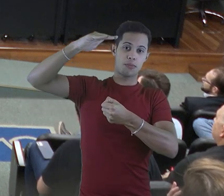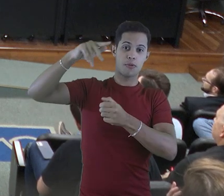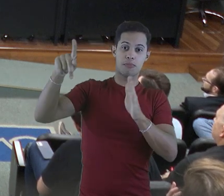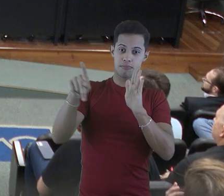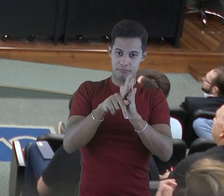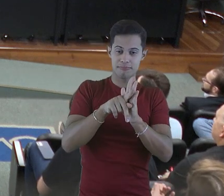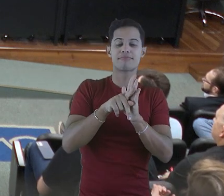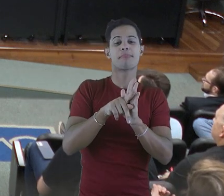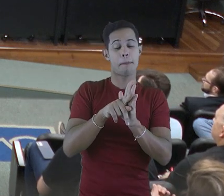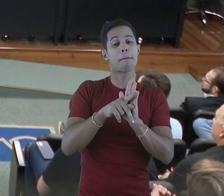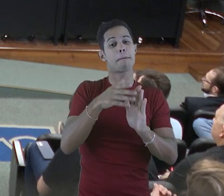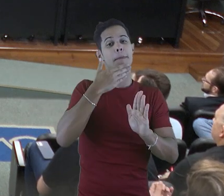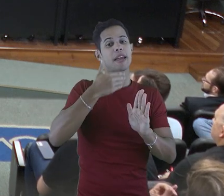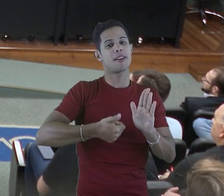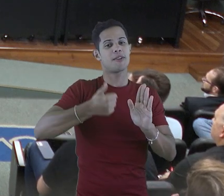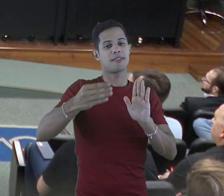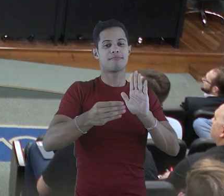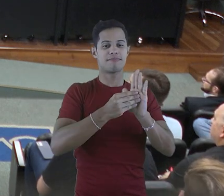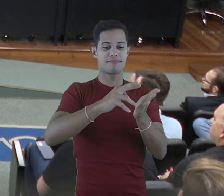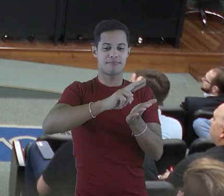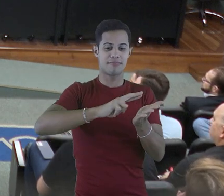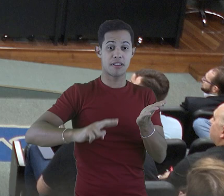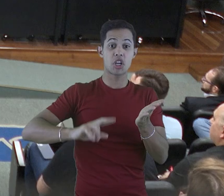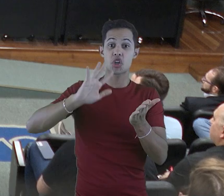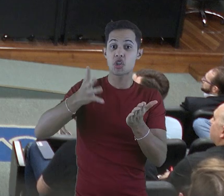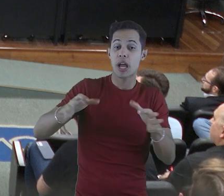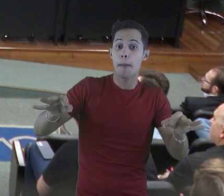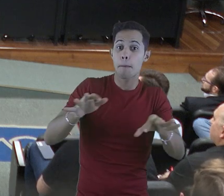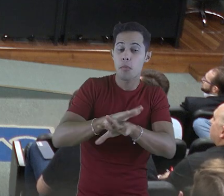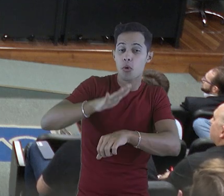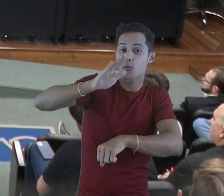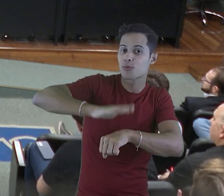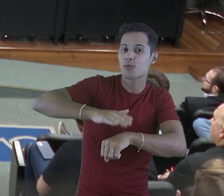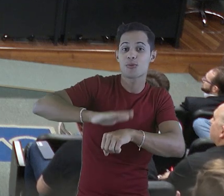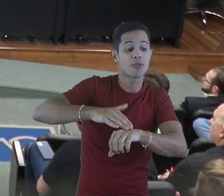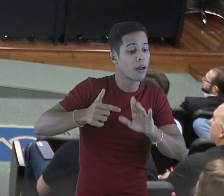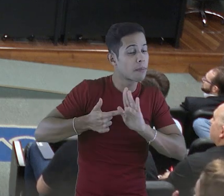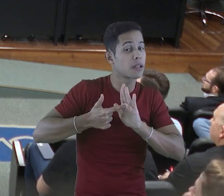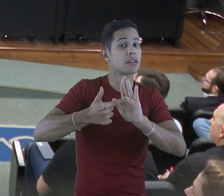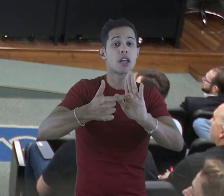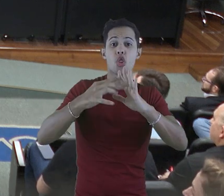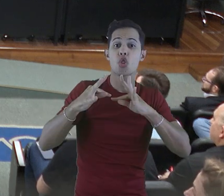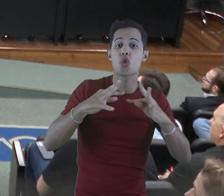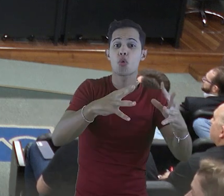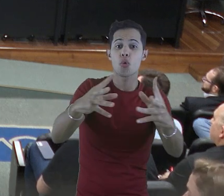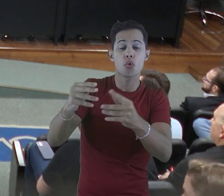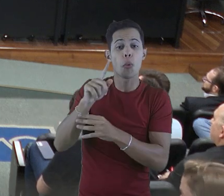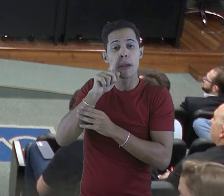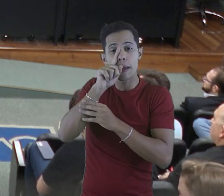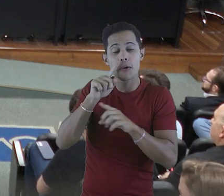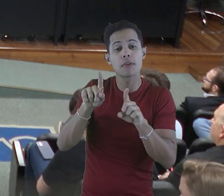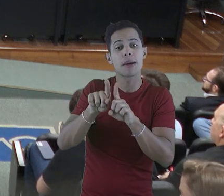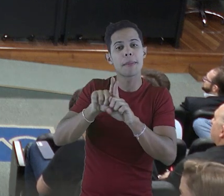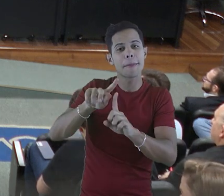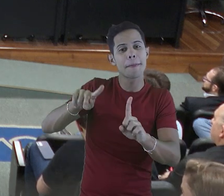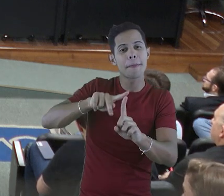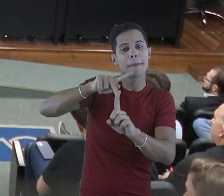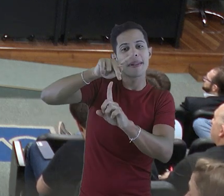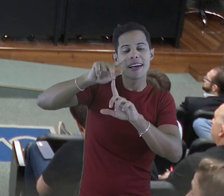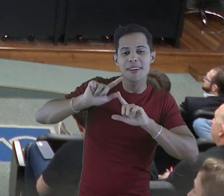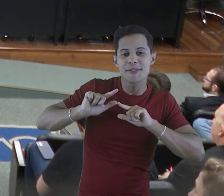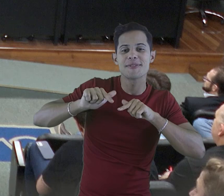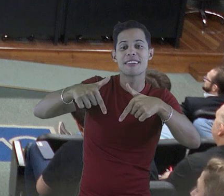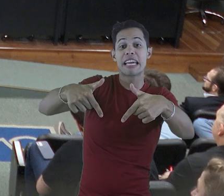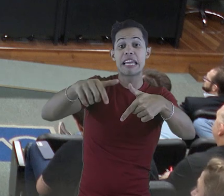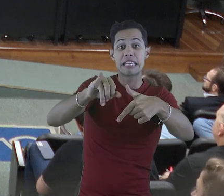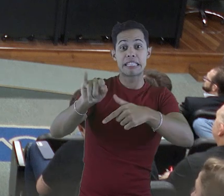o você fez todos os riscos e os planos de ação porque se a NPD pedir você entrega na hora certo?